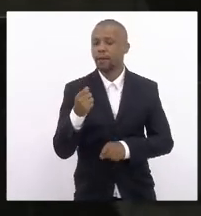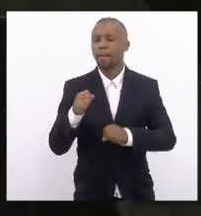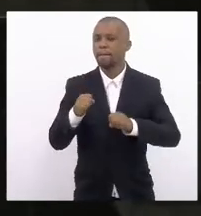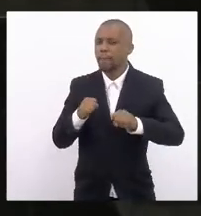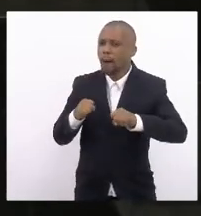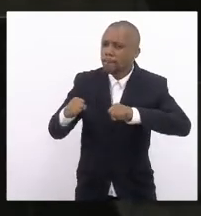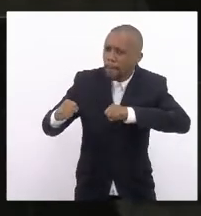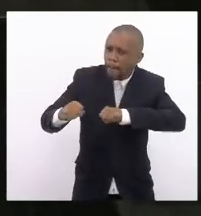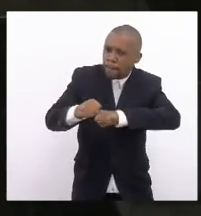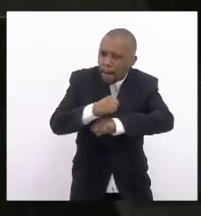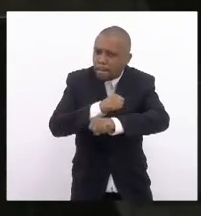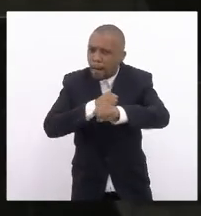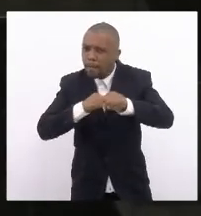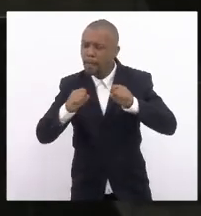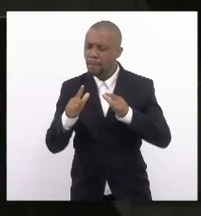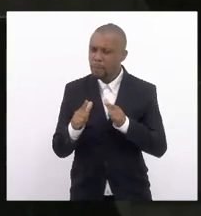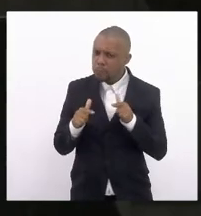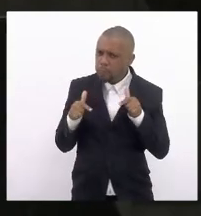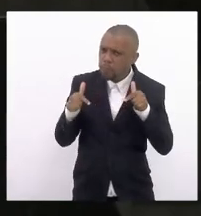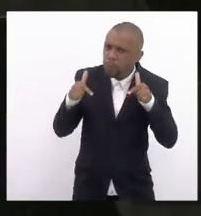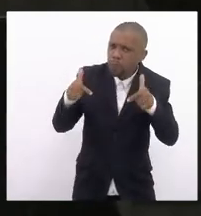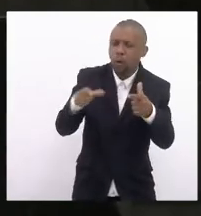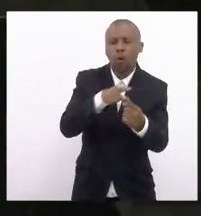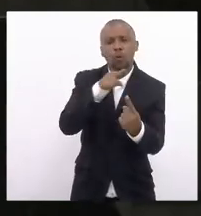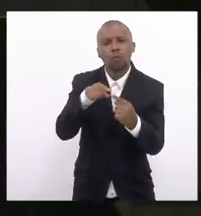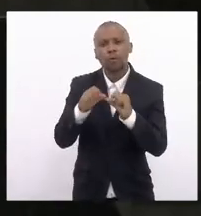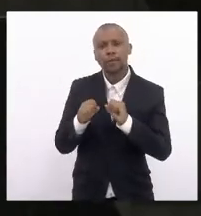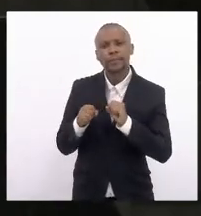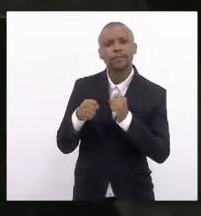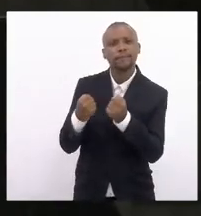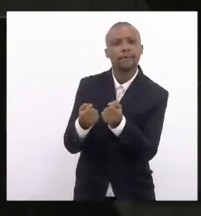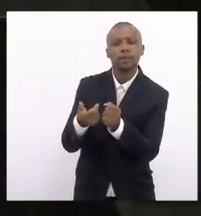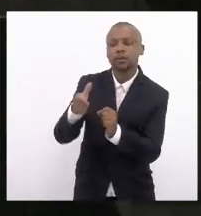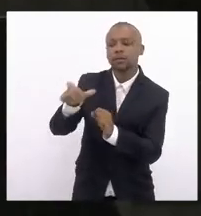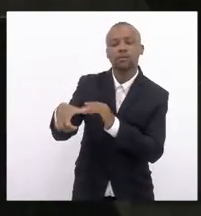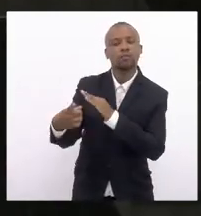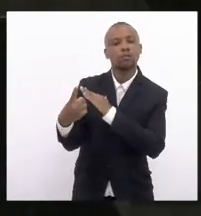bem ostensiva em defesa do consumidor,